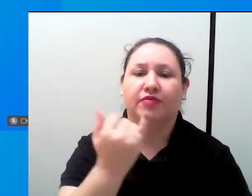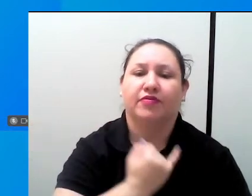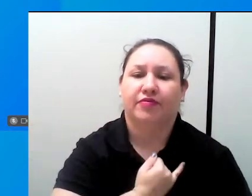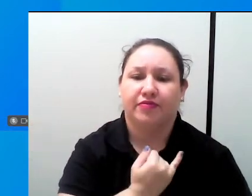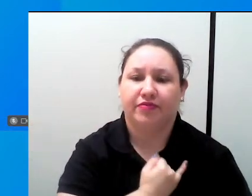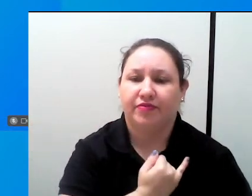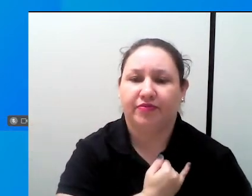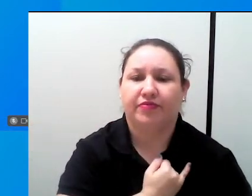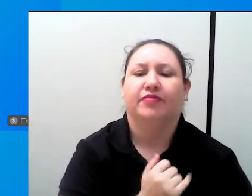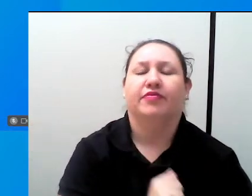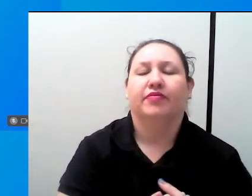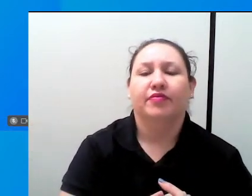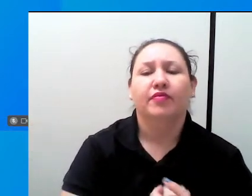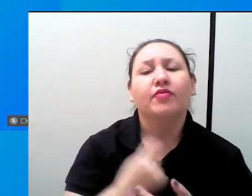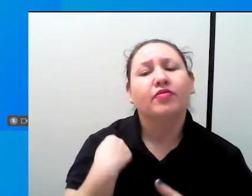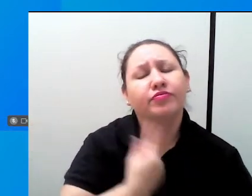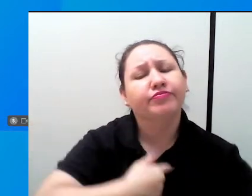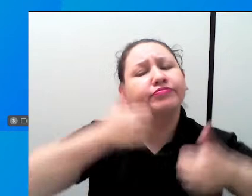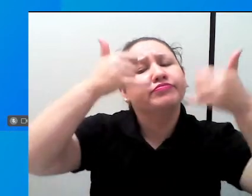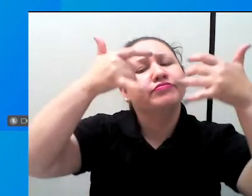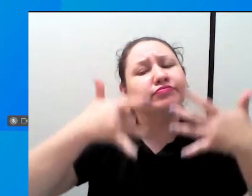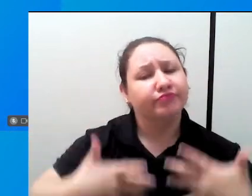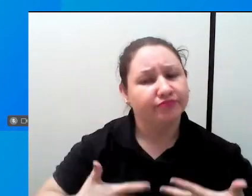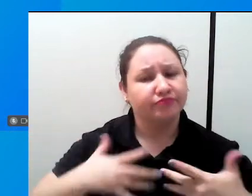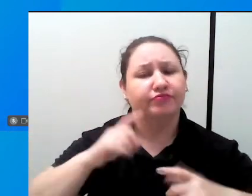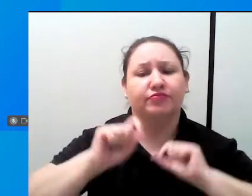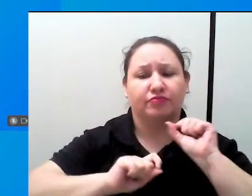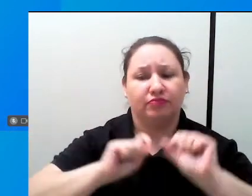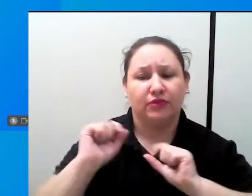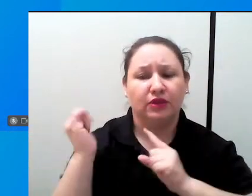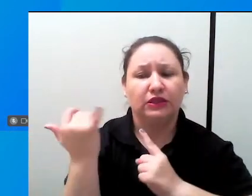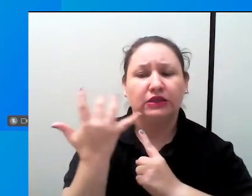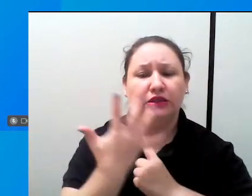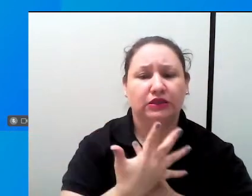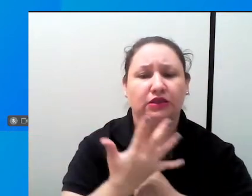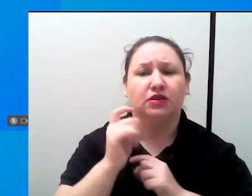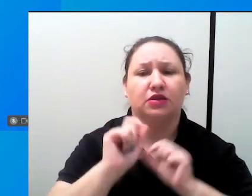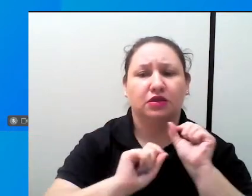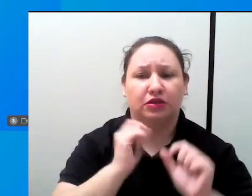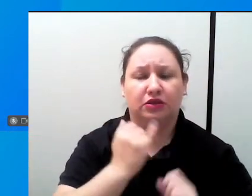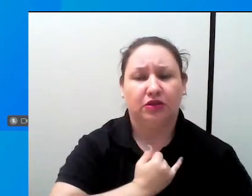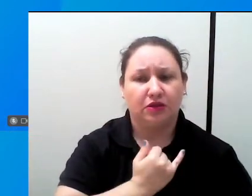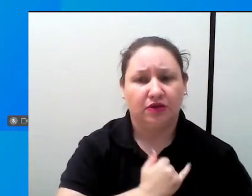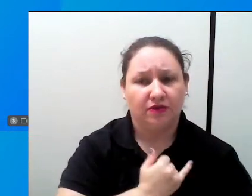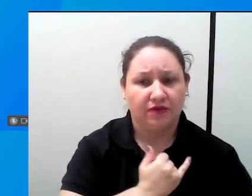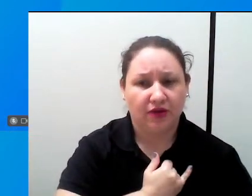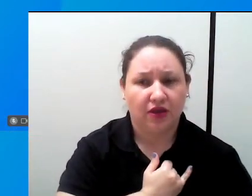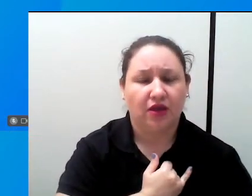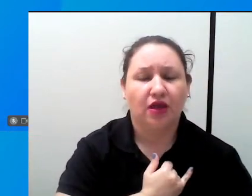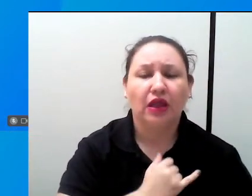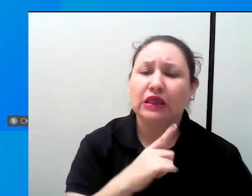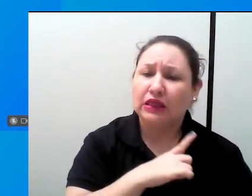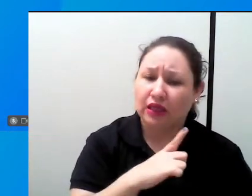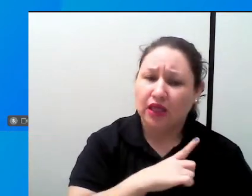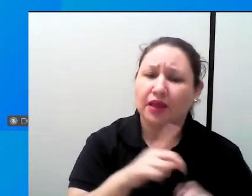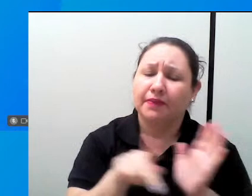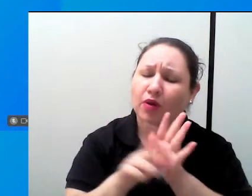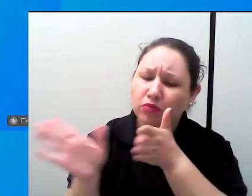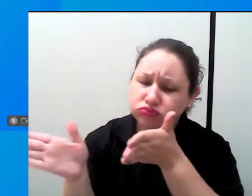já que nós estamos falando de curricularização da extensão, ela trata-se de um processo